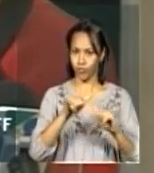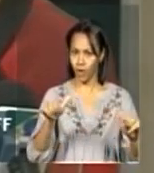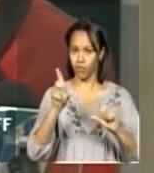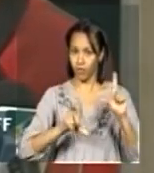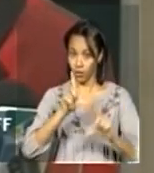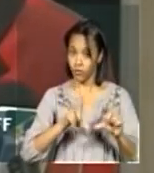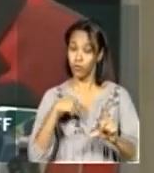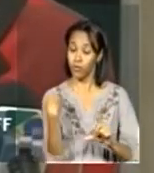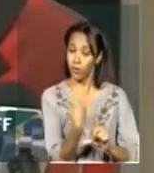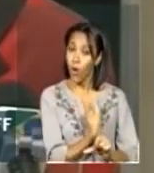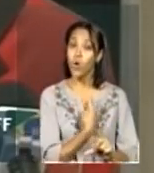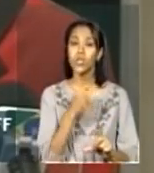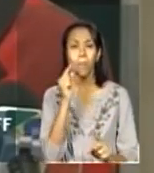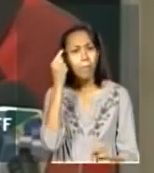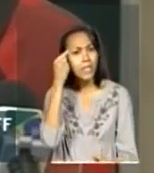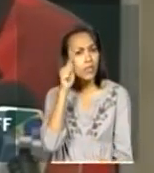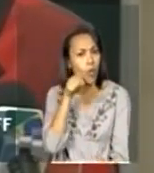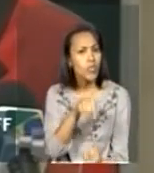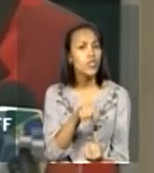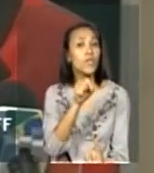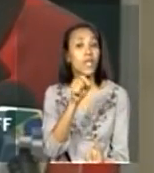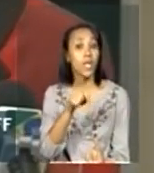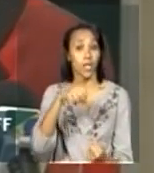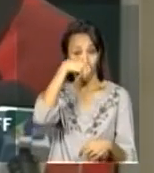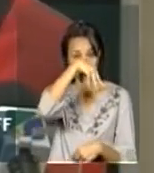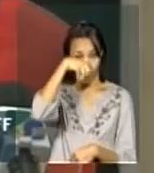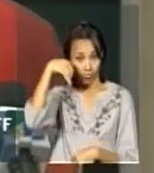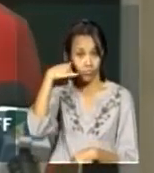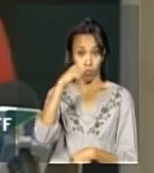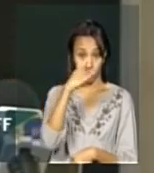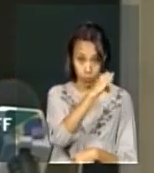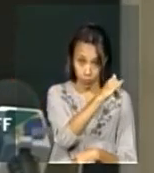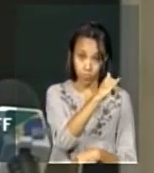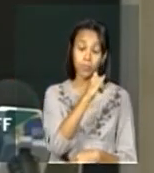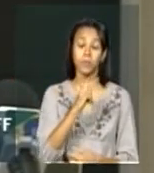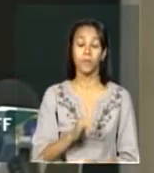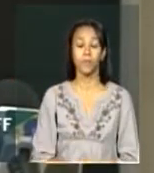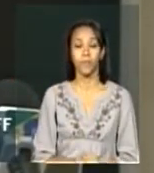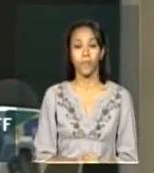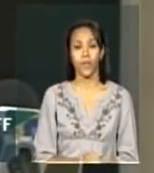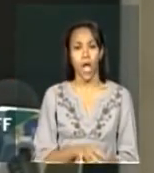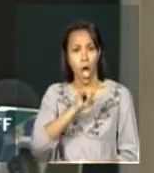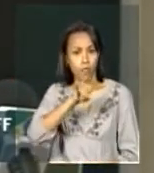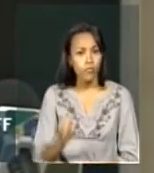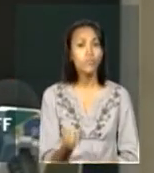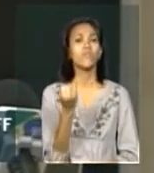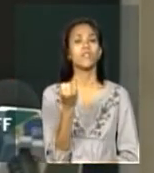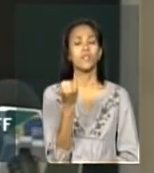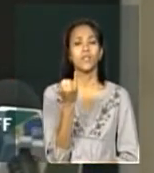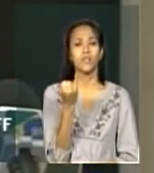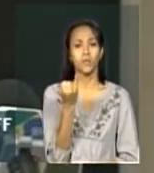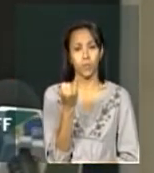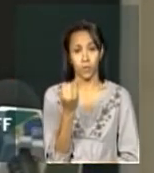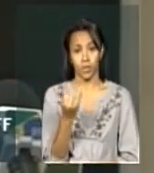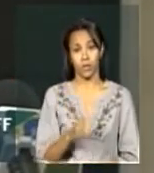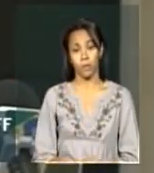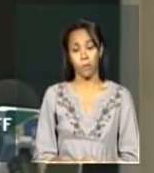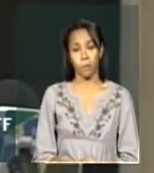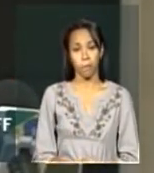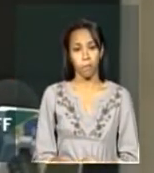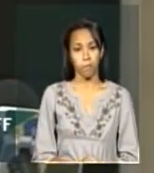estamos focando na questão da energia elétrica, né? Aproveitando o fato de que uma